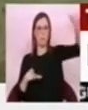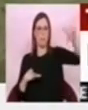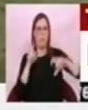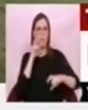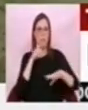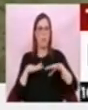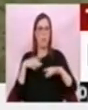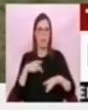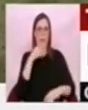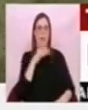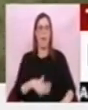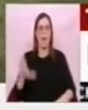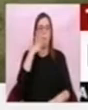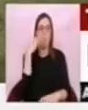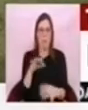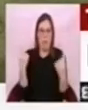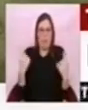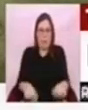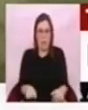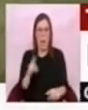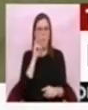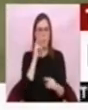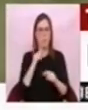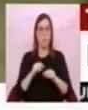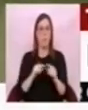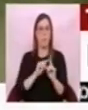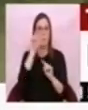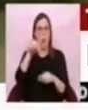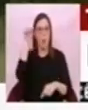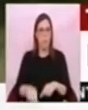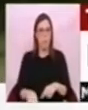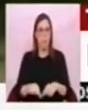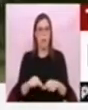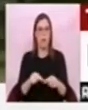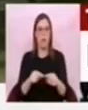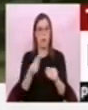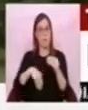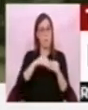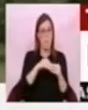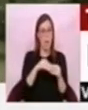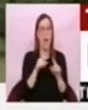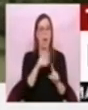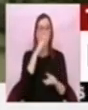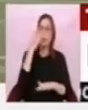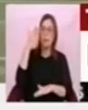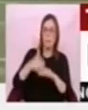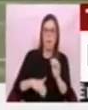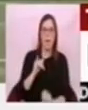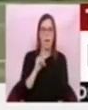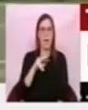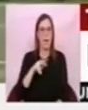cobertura total de todo o território nacional, a correr, do ponto de vista suplementar, caso o